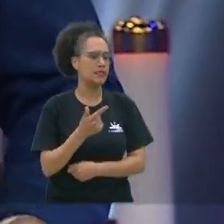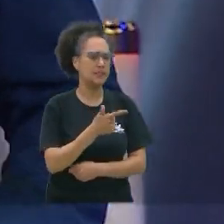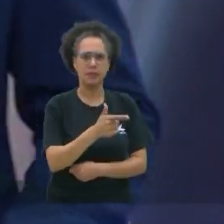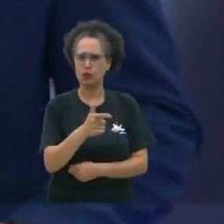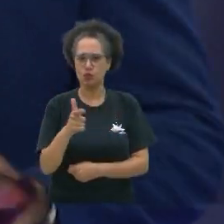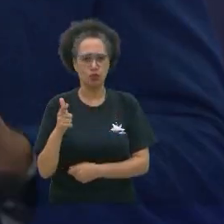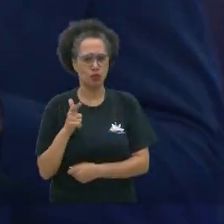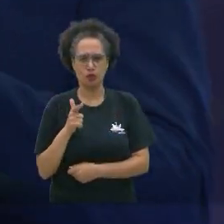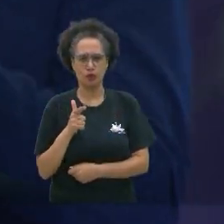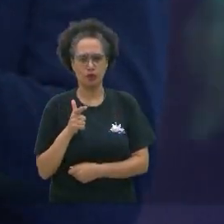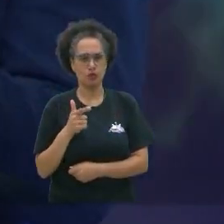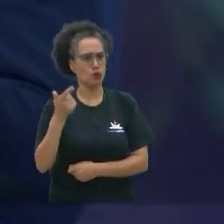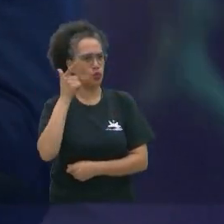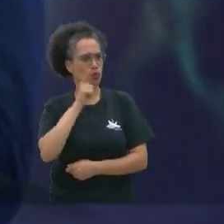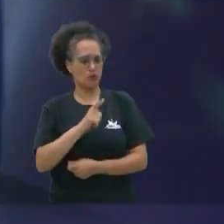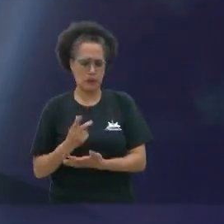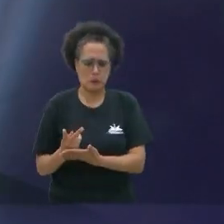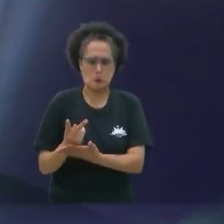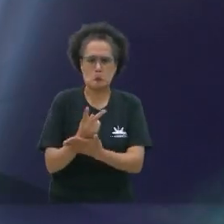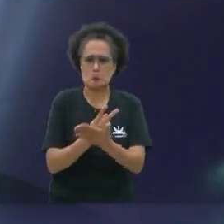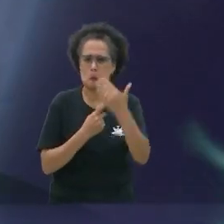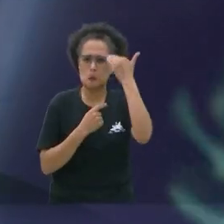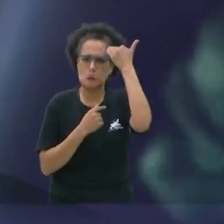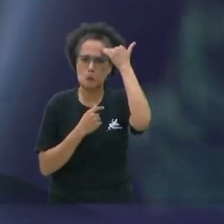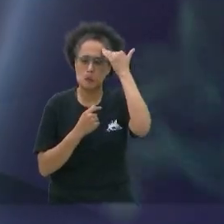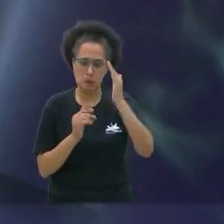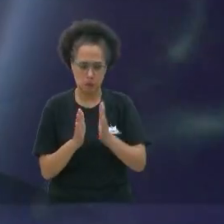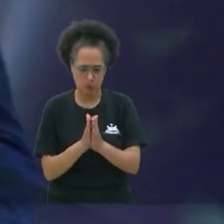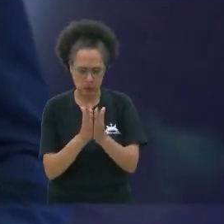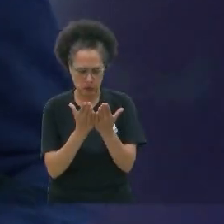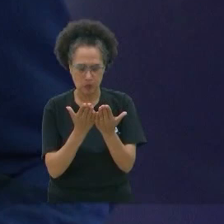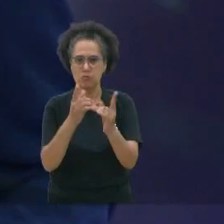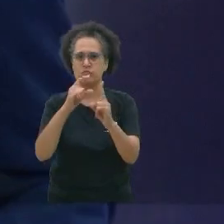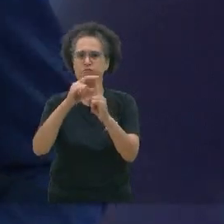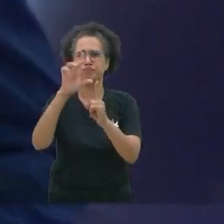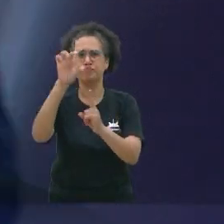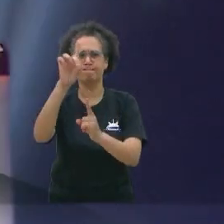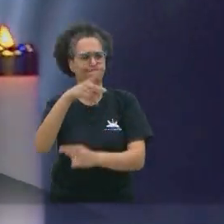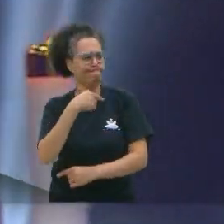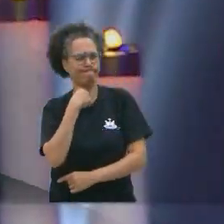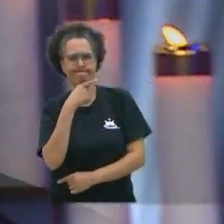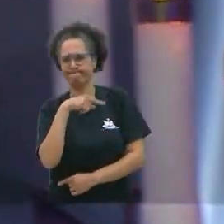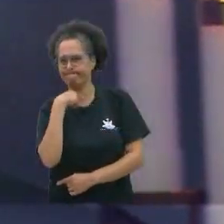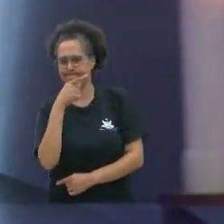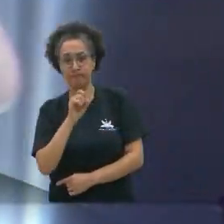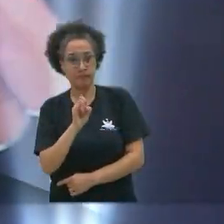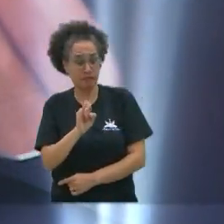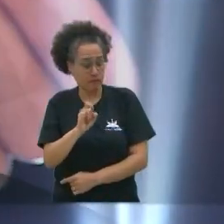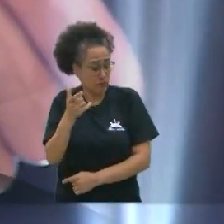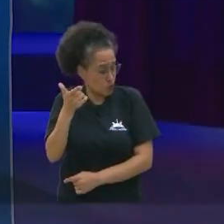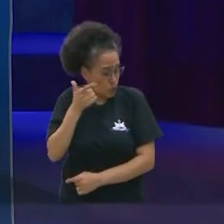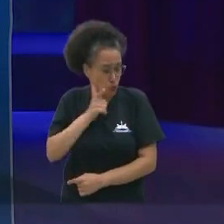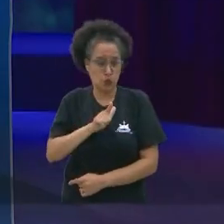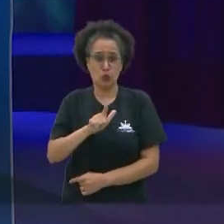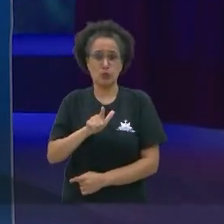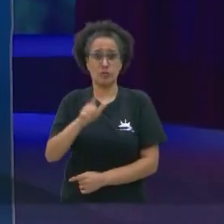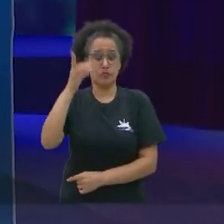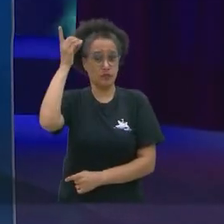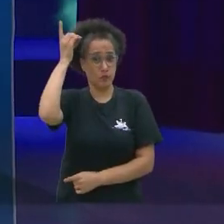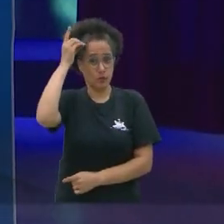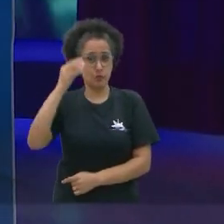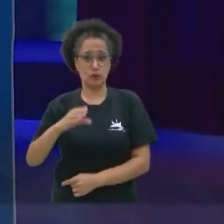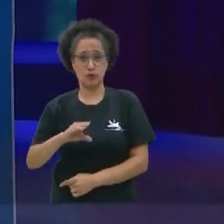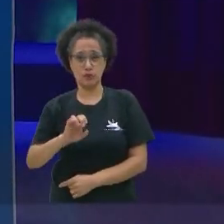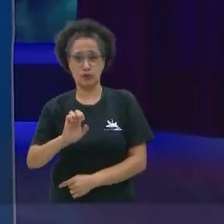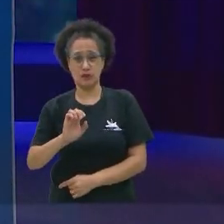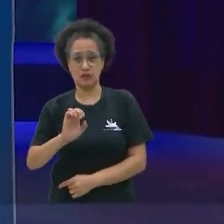buscar, entender e compreender a palavra de Deus. Sem o dom da ciência não conseguimos comunicar, né, pela